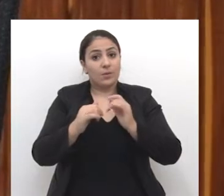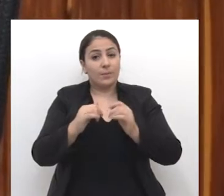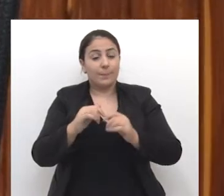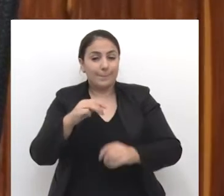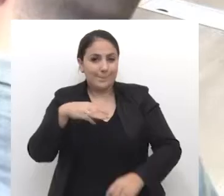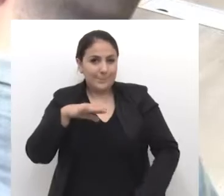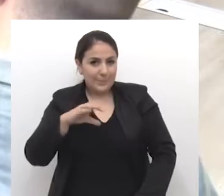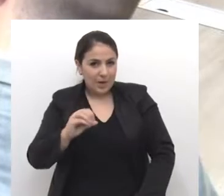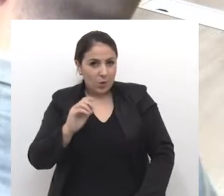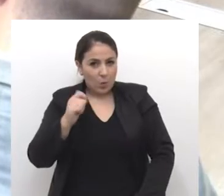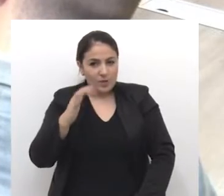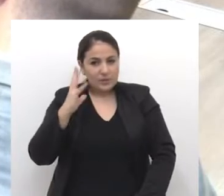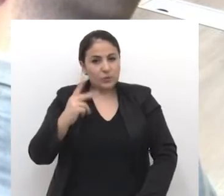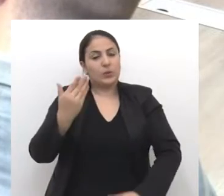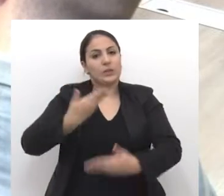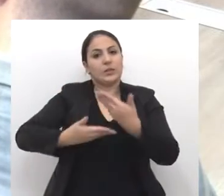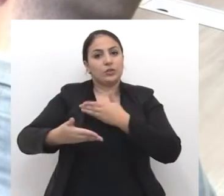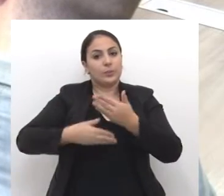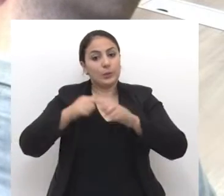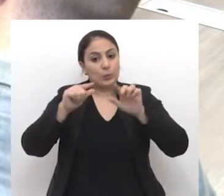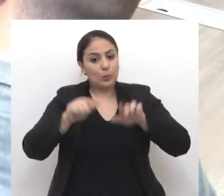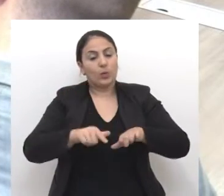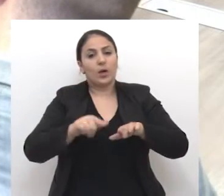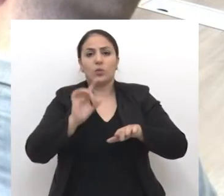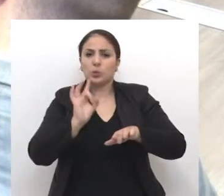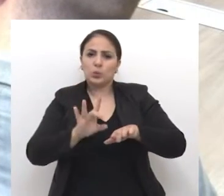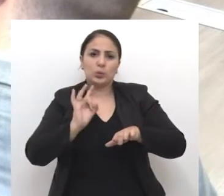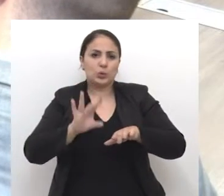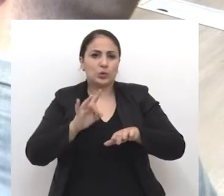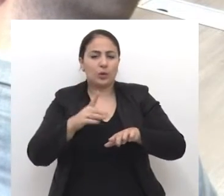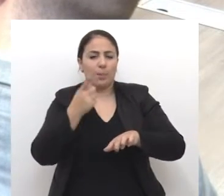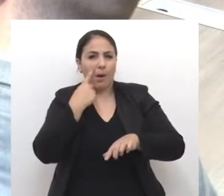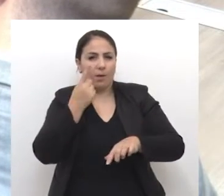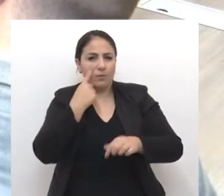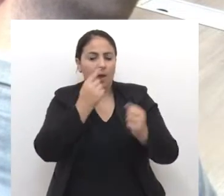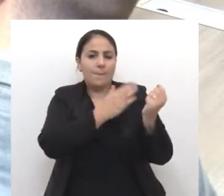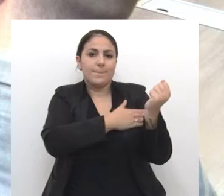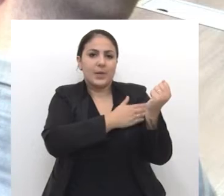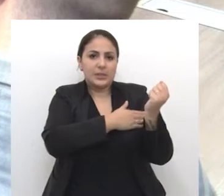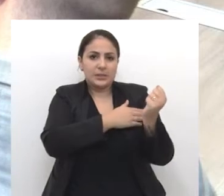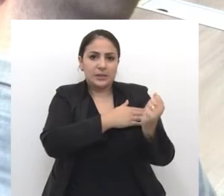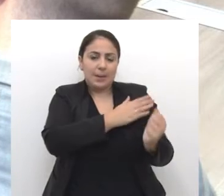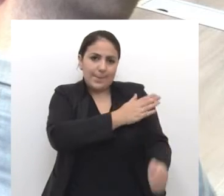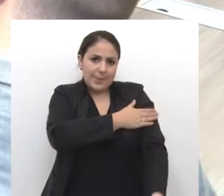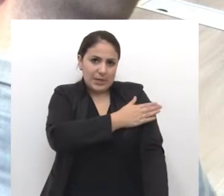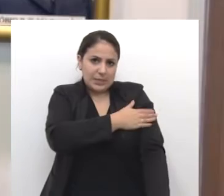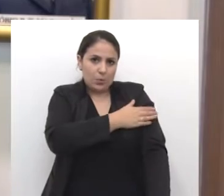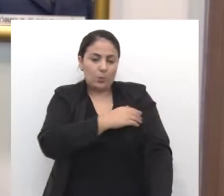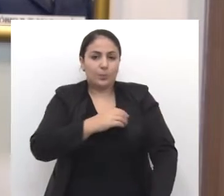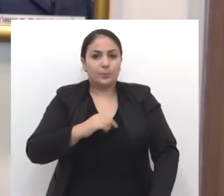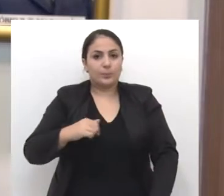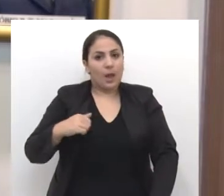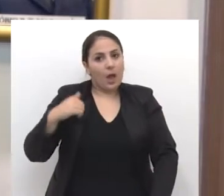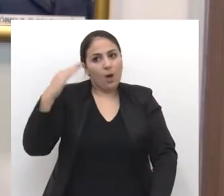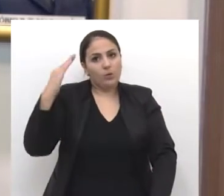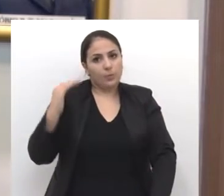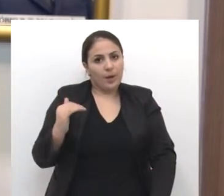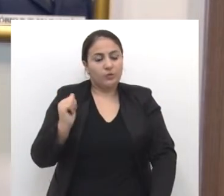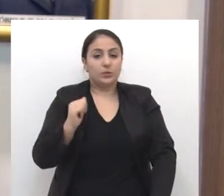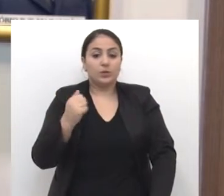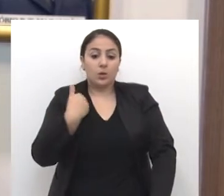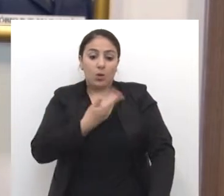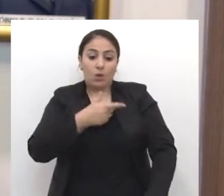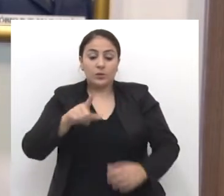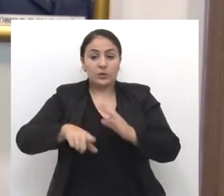de maio. A maioria dos atendimentos no local foi apenas para verificar a pressão. Nós optamos por